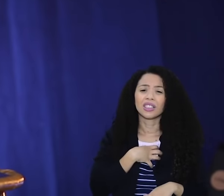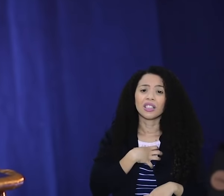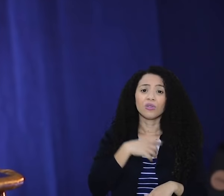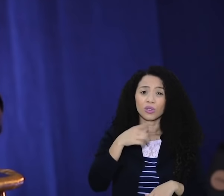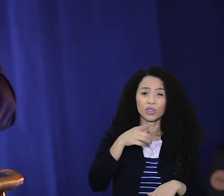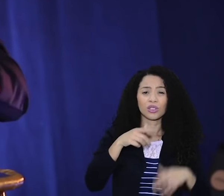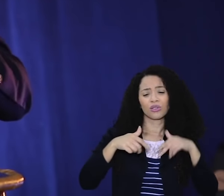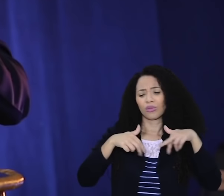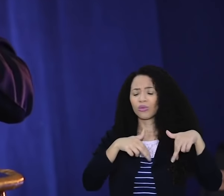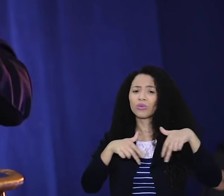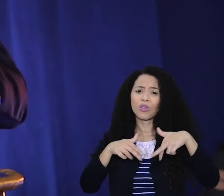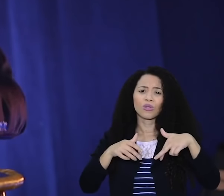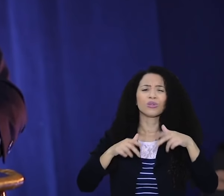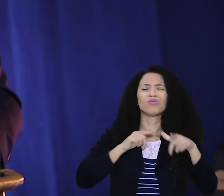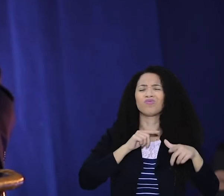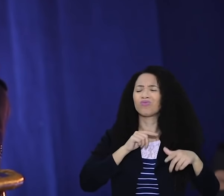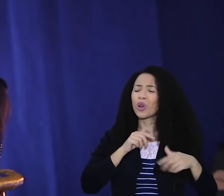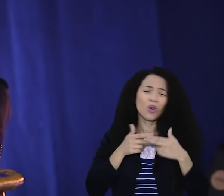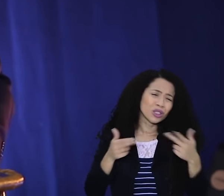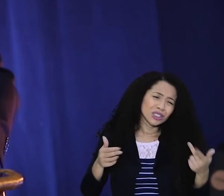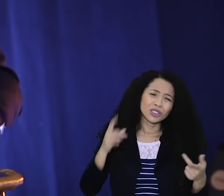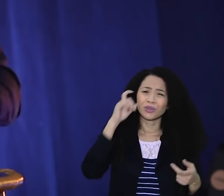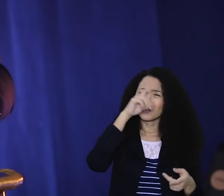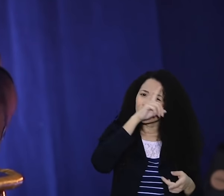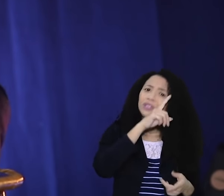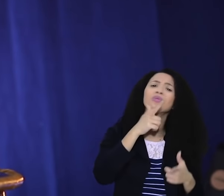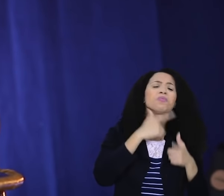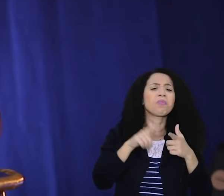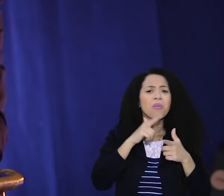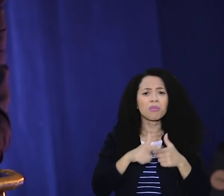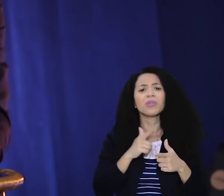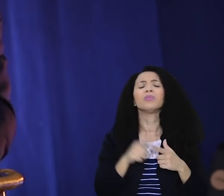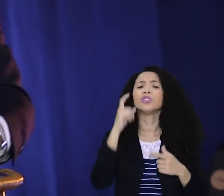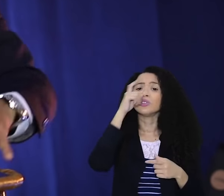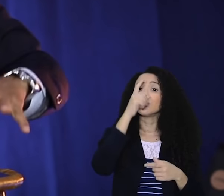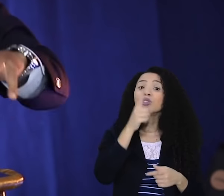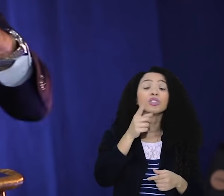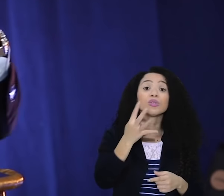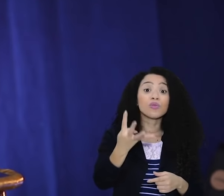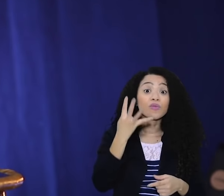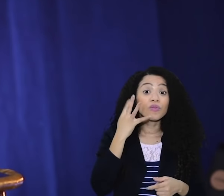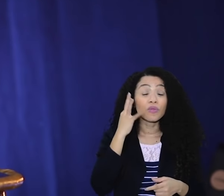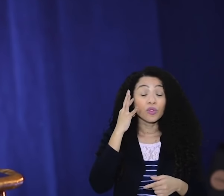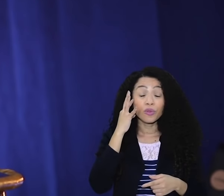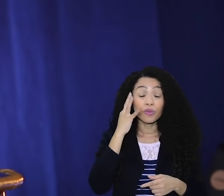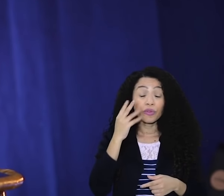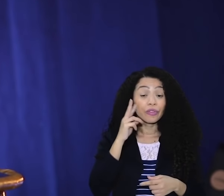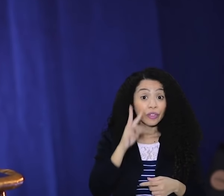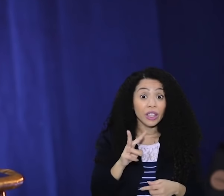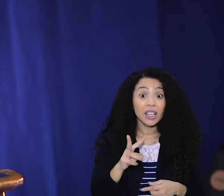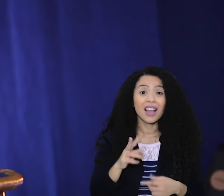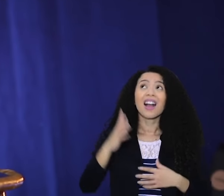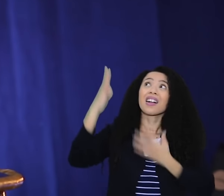por uma situação, uma jornada difícil, um caminho que não é muito fácil de ser percorrido, e você não percebe, você não